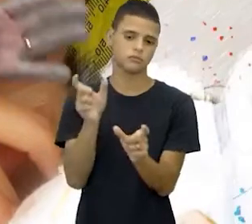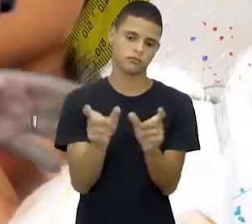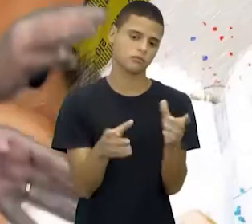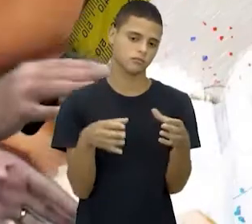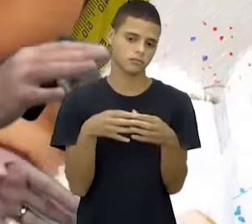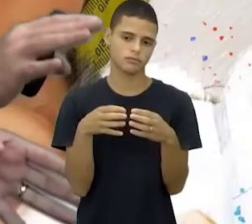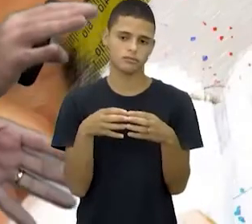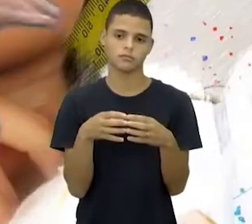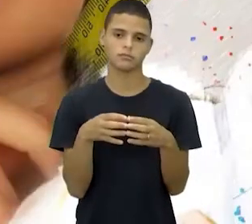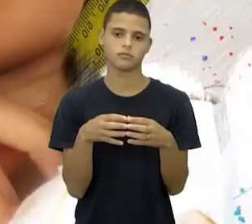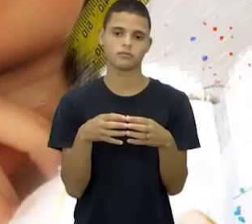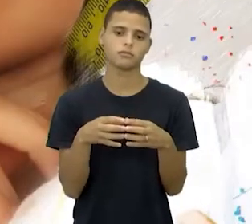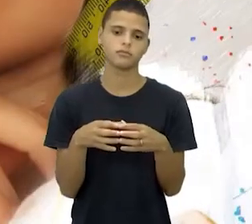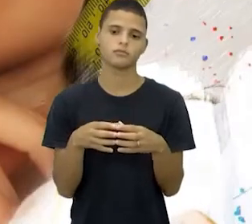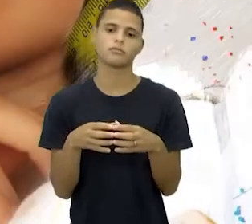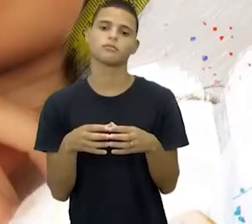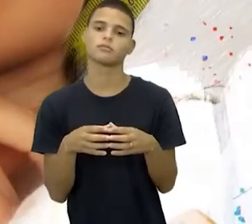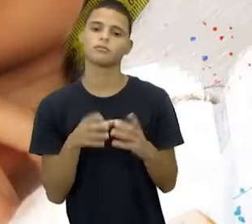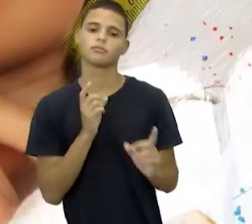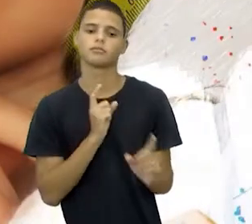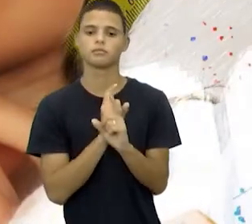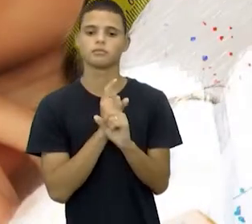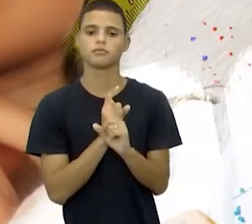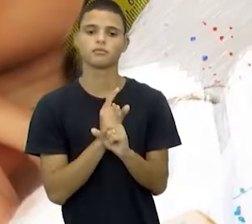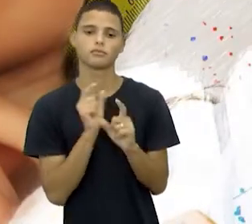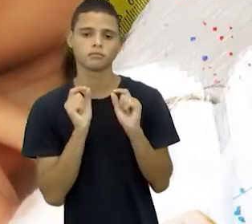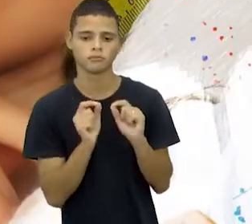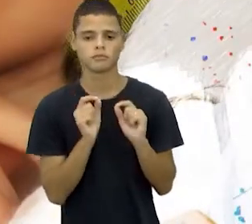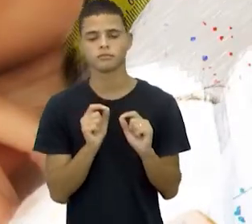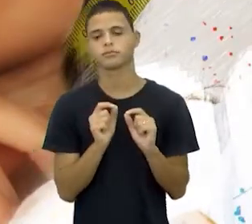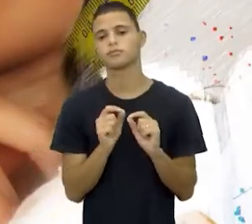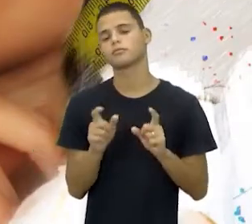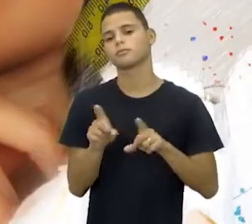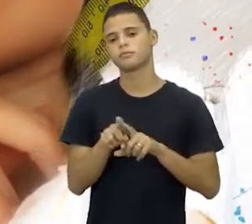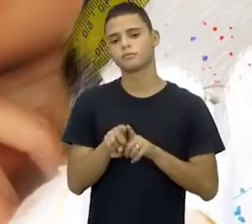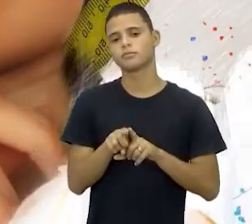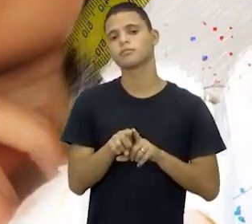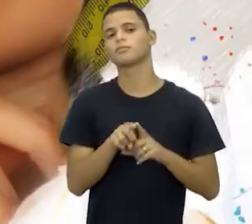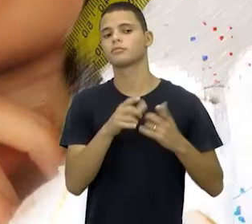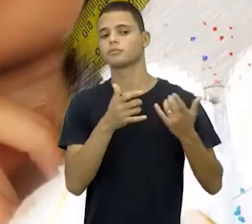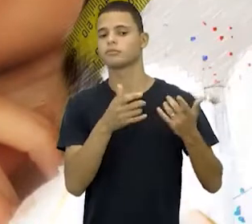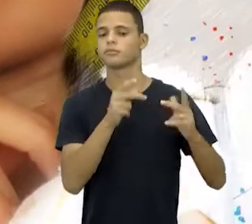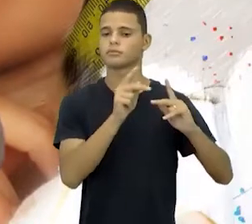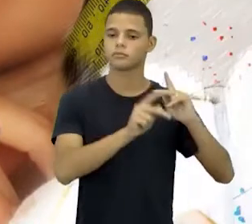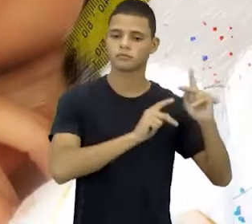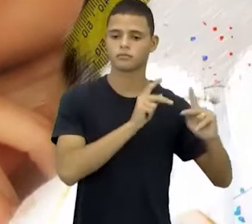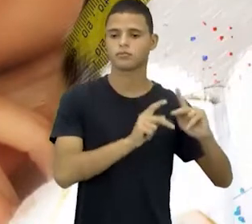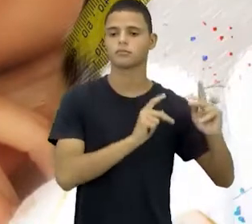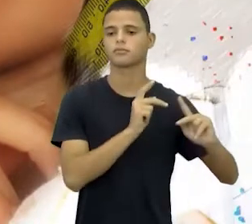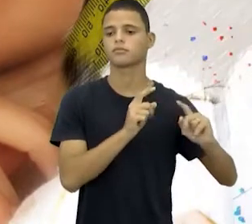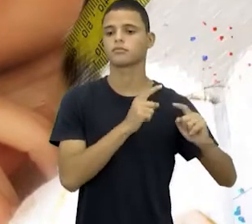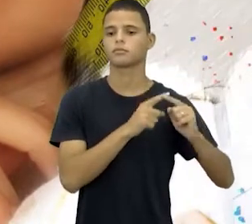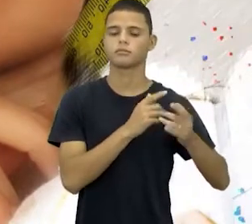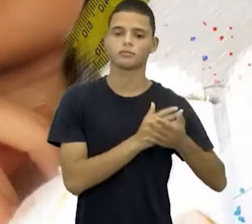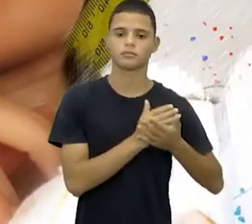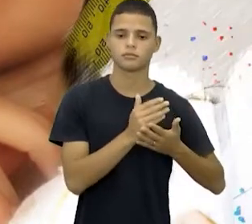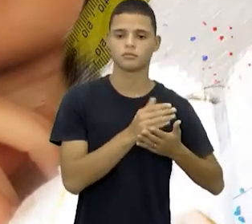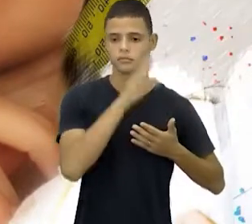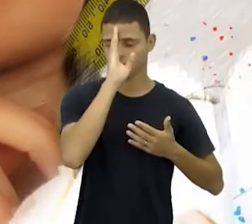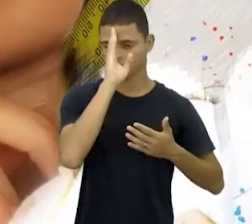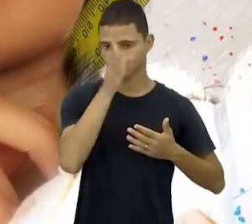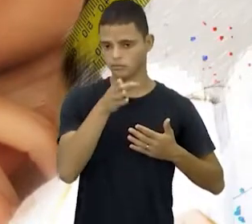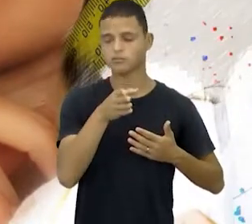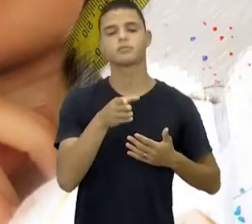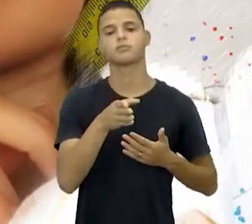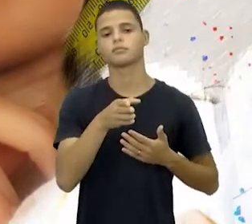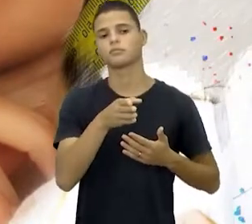ferramentas que são de outras. E aí a gente descobre também o público, que a comunicação interpessoal, ela conversa direto com aquele público em uma